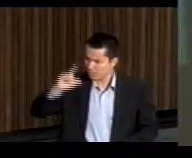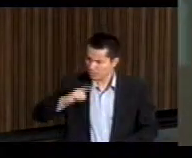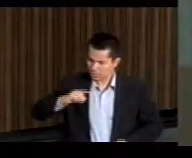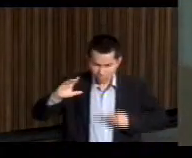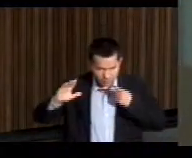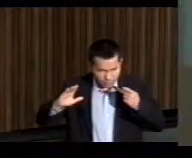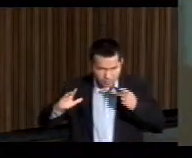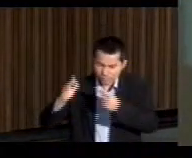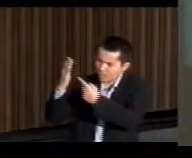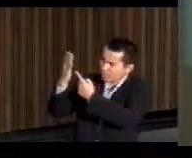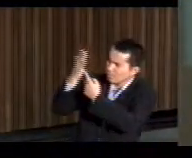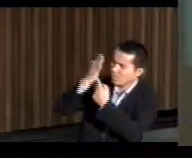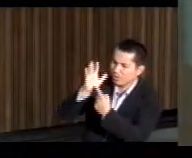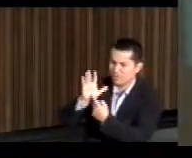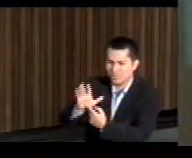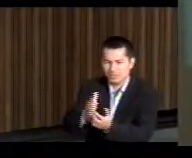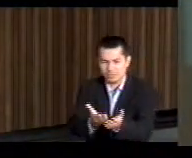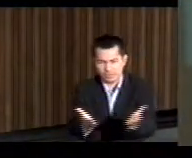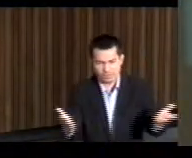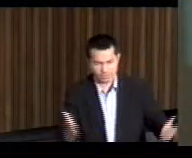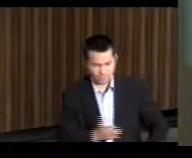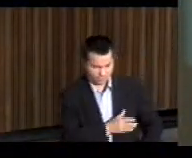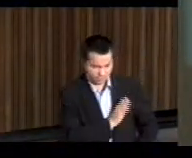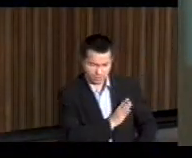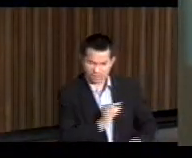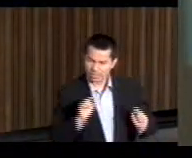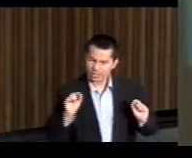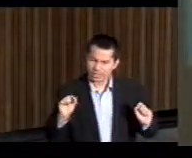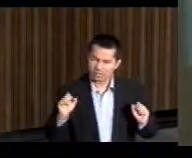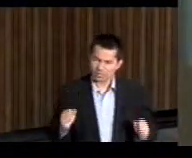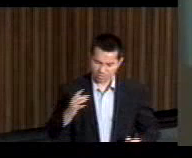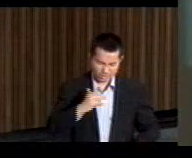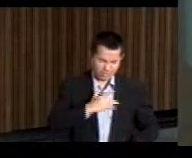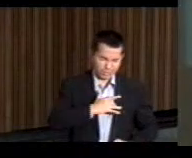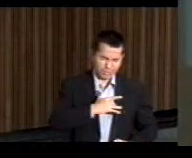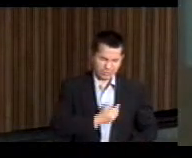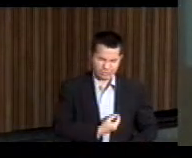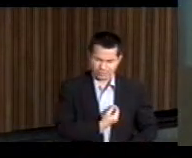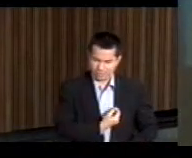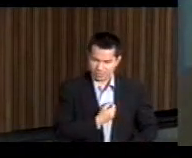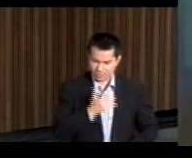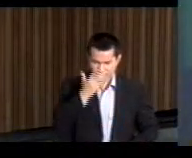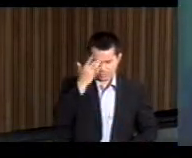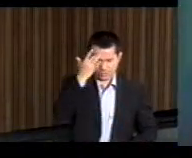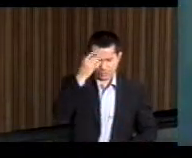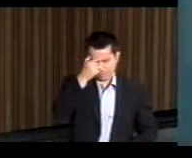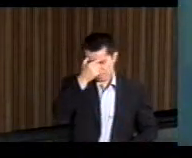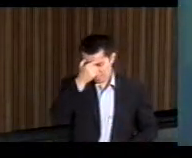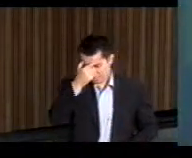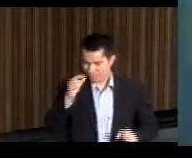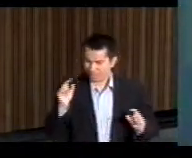nosso coração? Quem toca a nossa alma? É o Deus